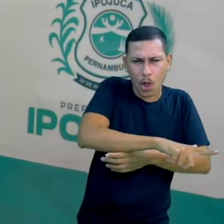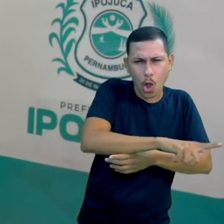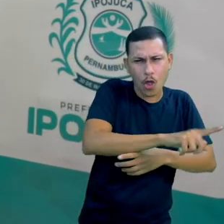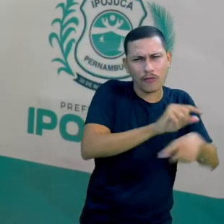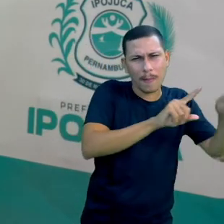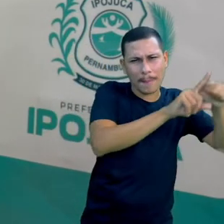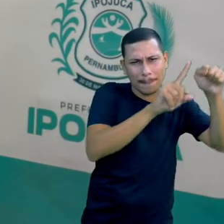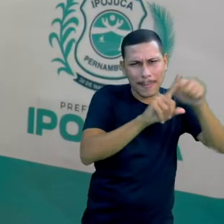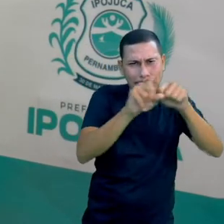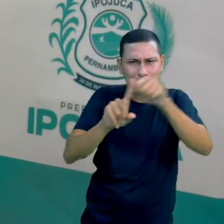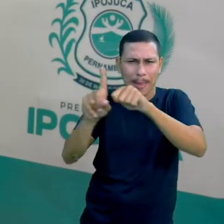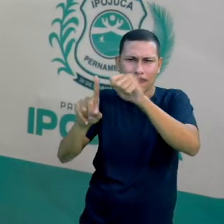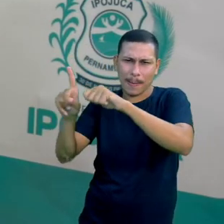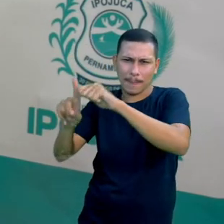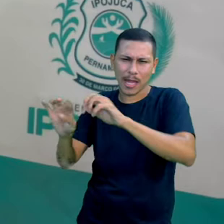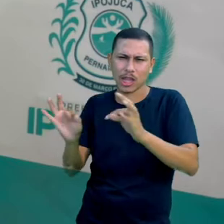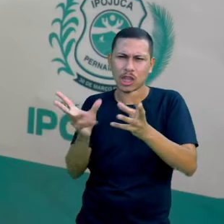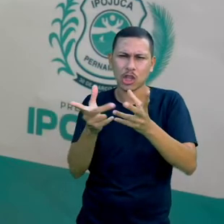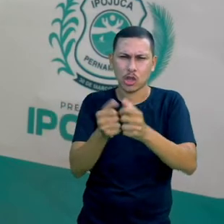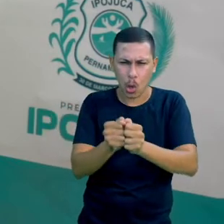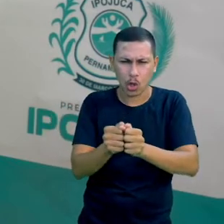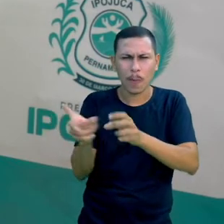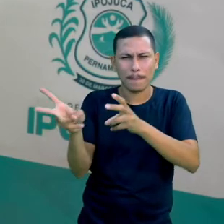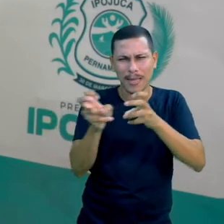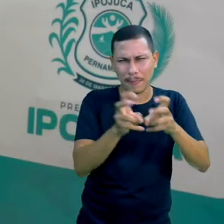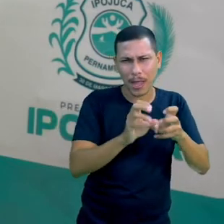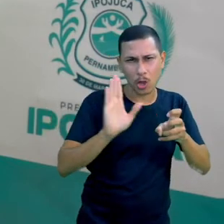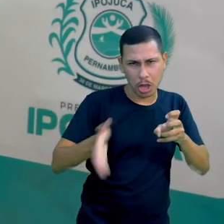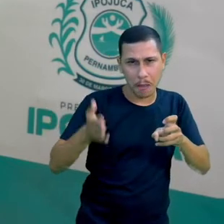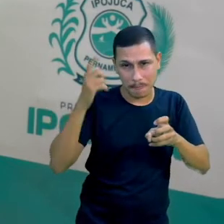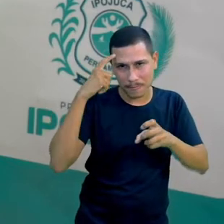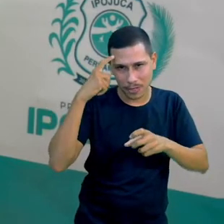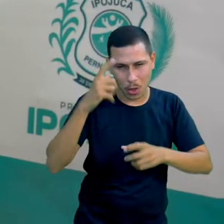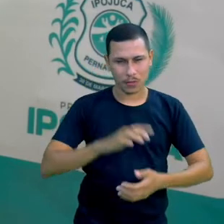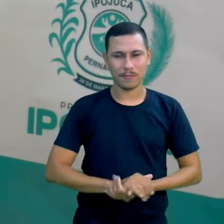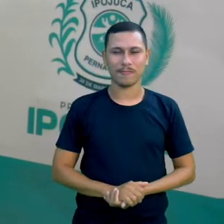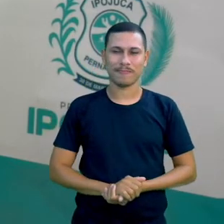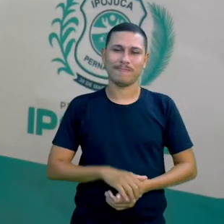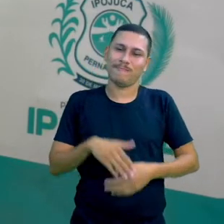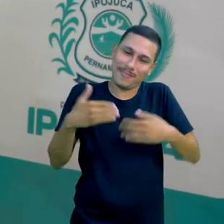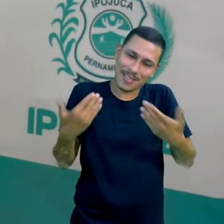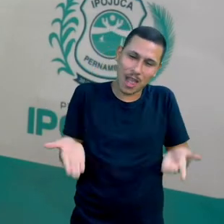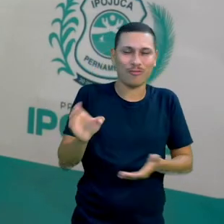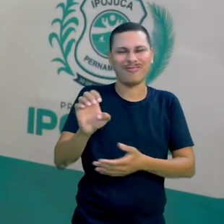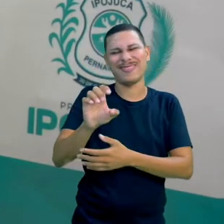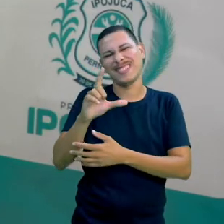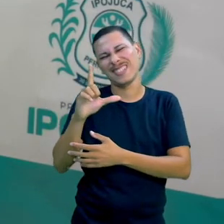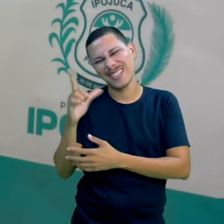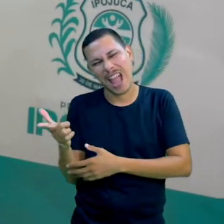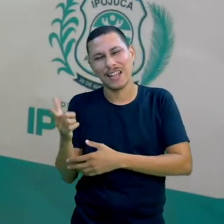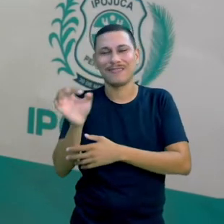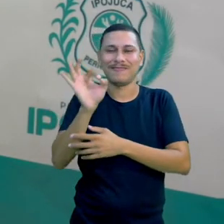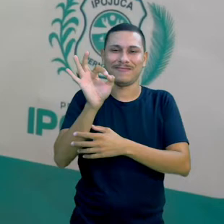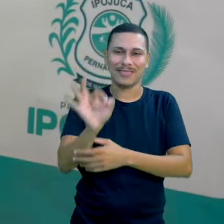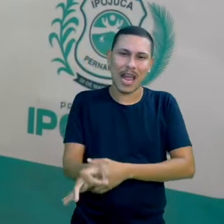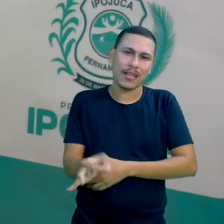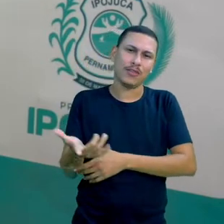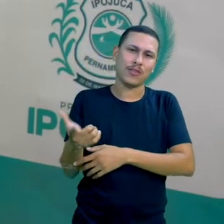meses. Já viu? Já pensou? Justamente esse.